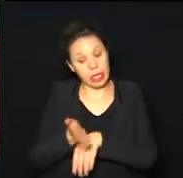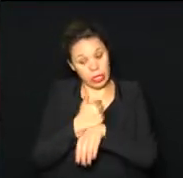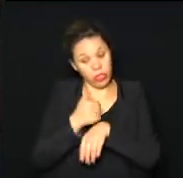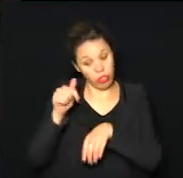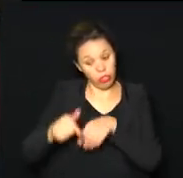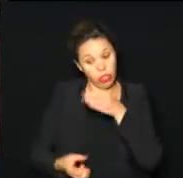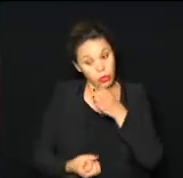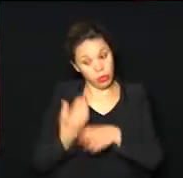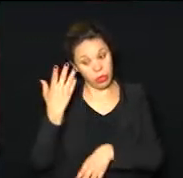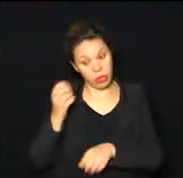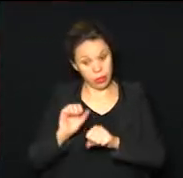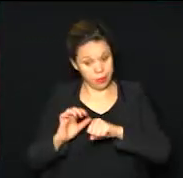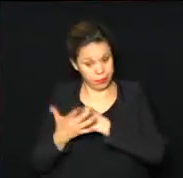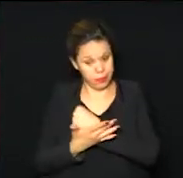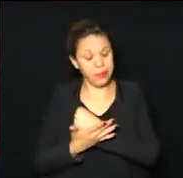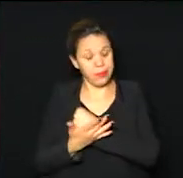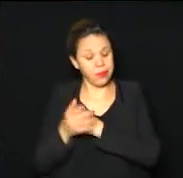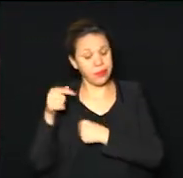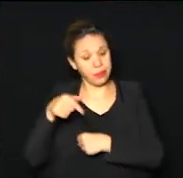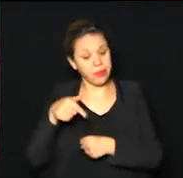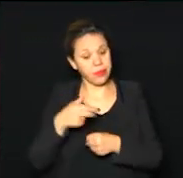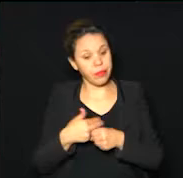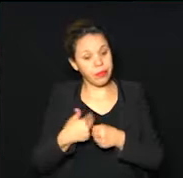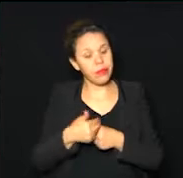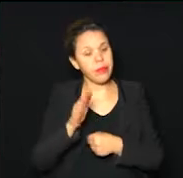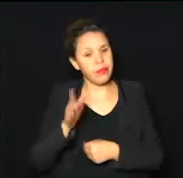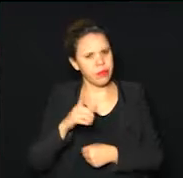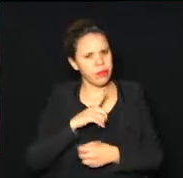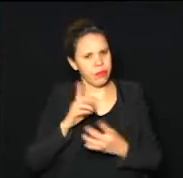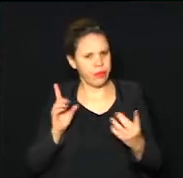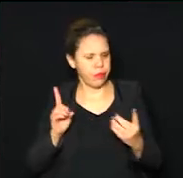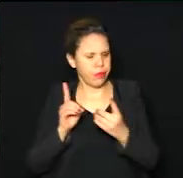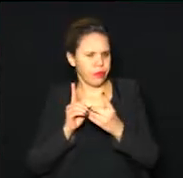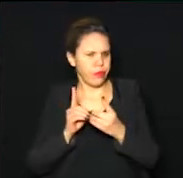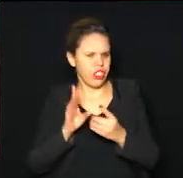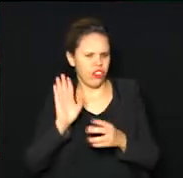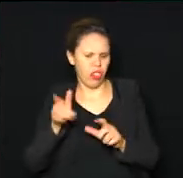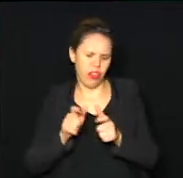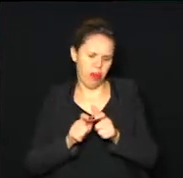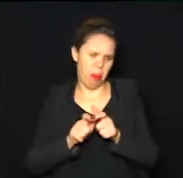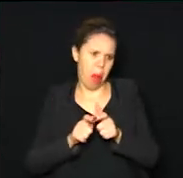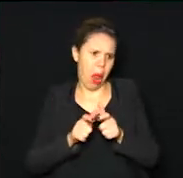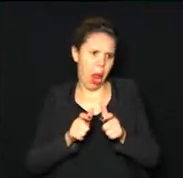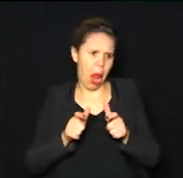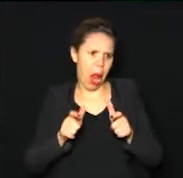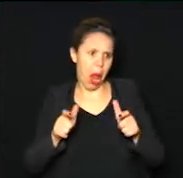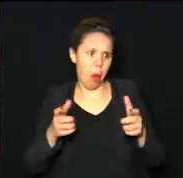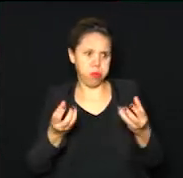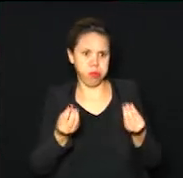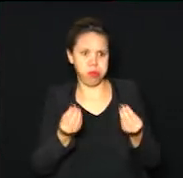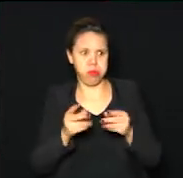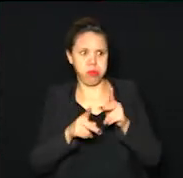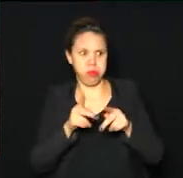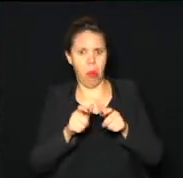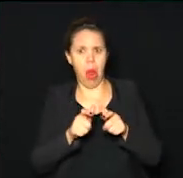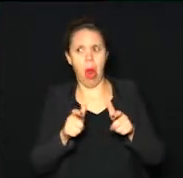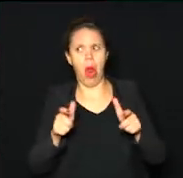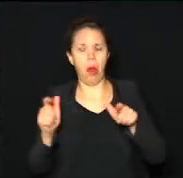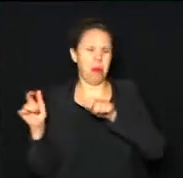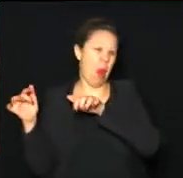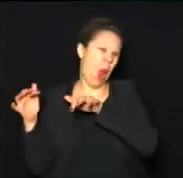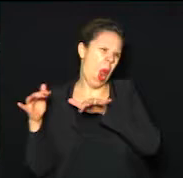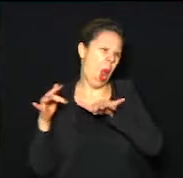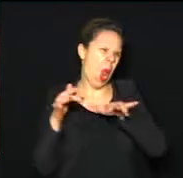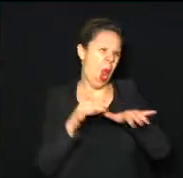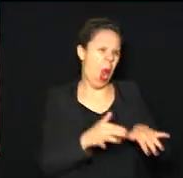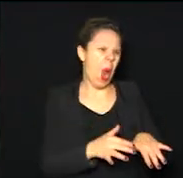Covid-19, ele tinha um atendimento gigantesco, né, em termos de pessoas, de